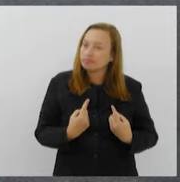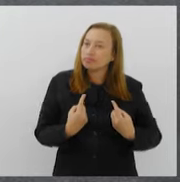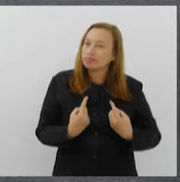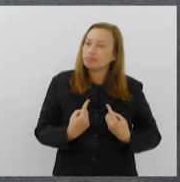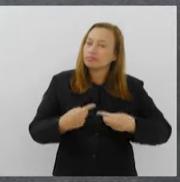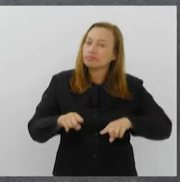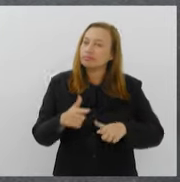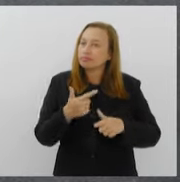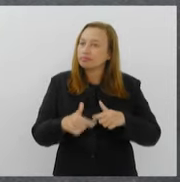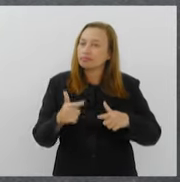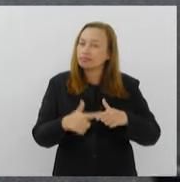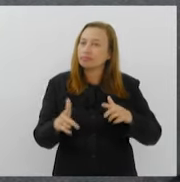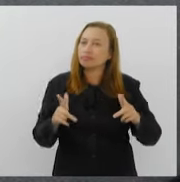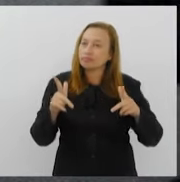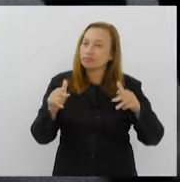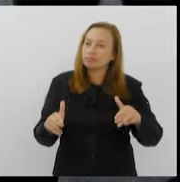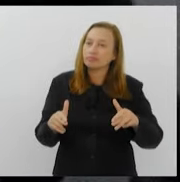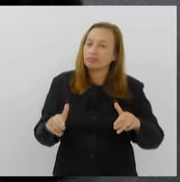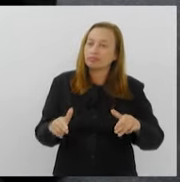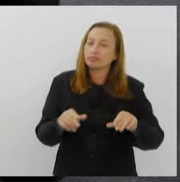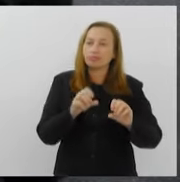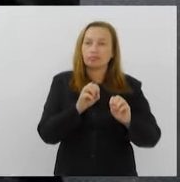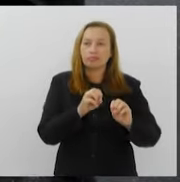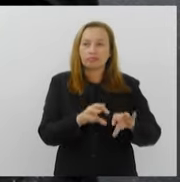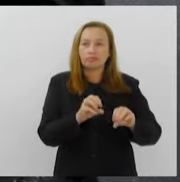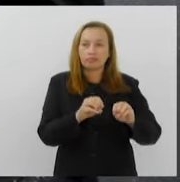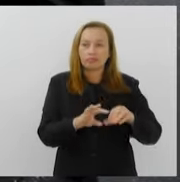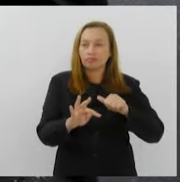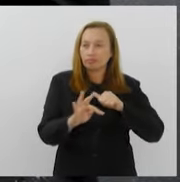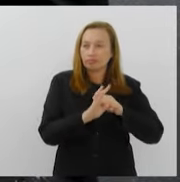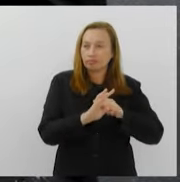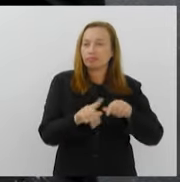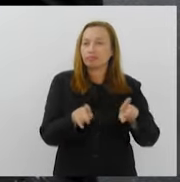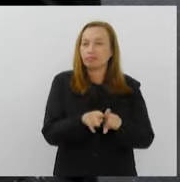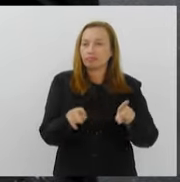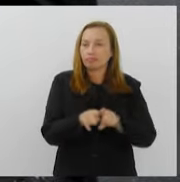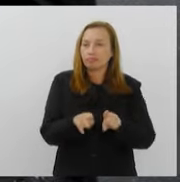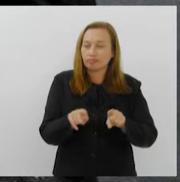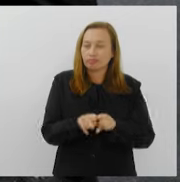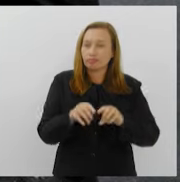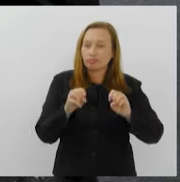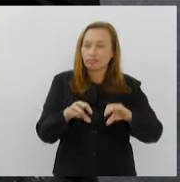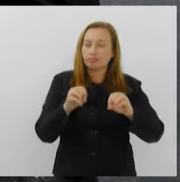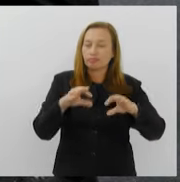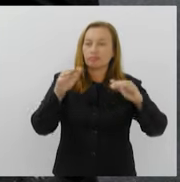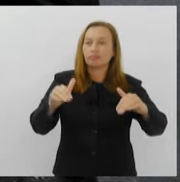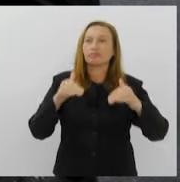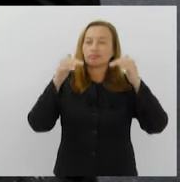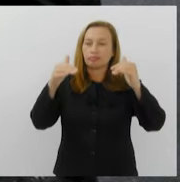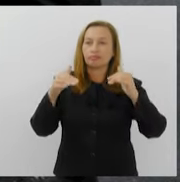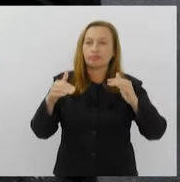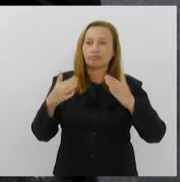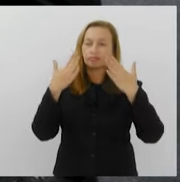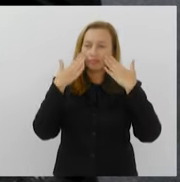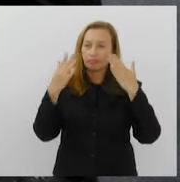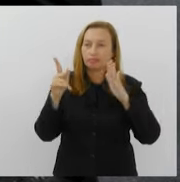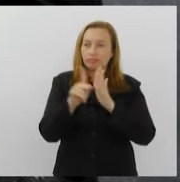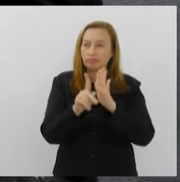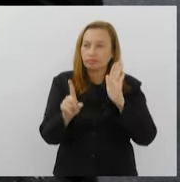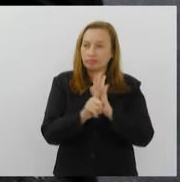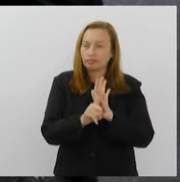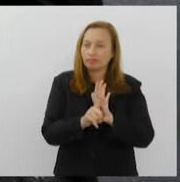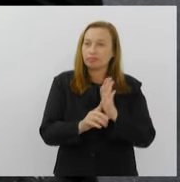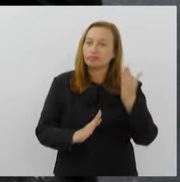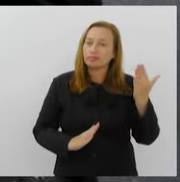problemas no ensino técnico e no ensino superior, eu apresentei o projeto de lei que acabou de